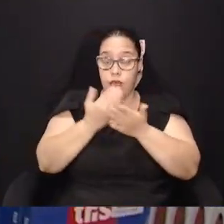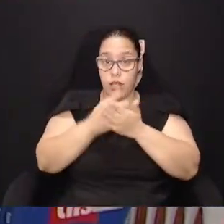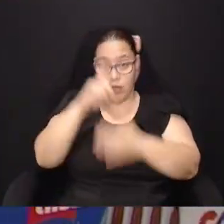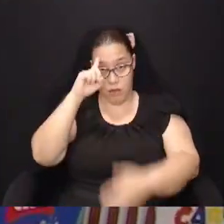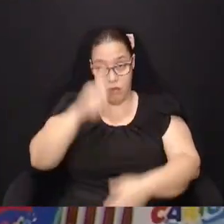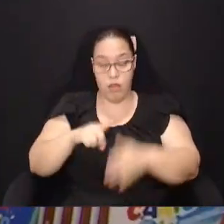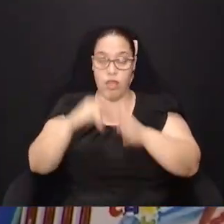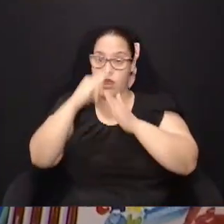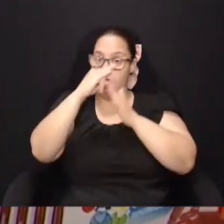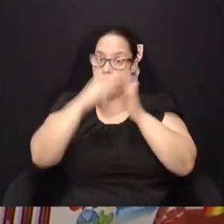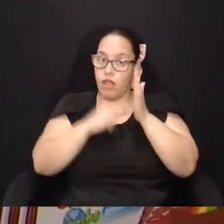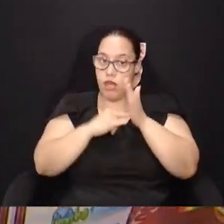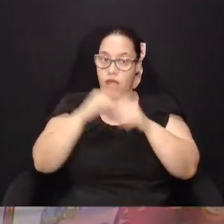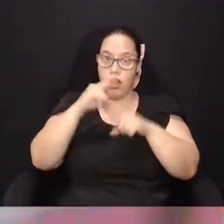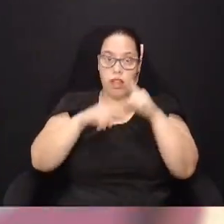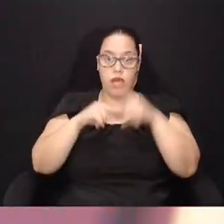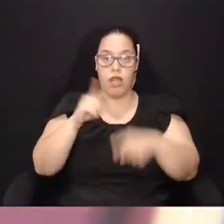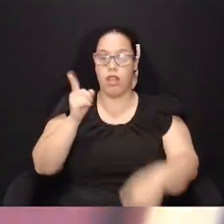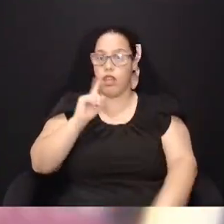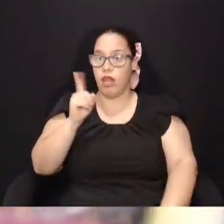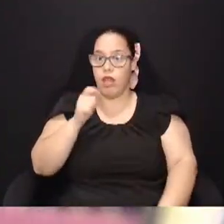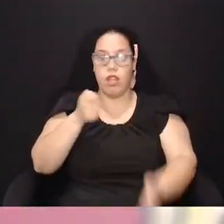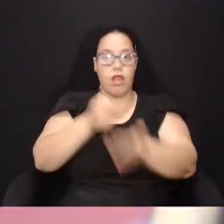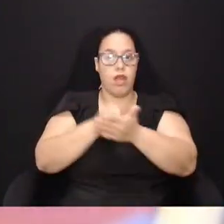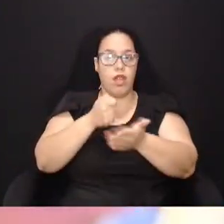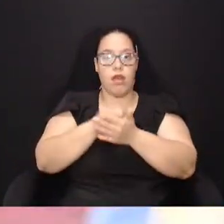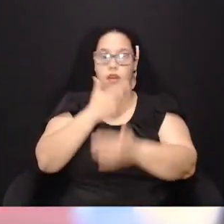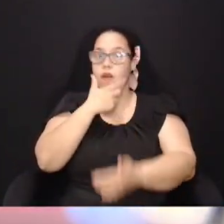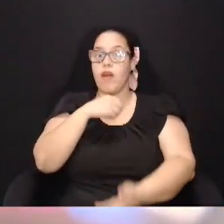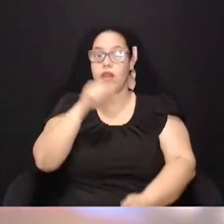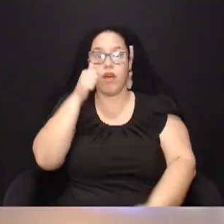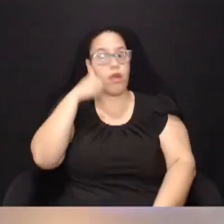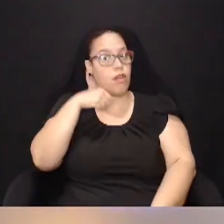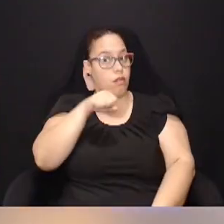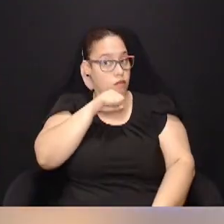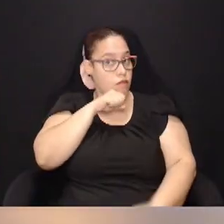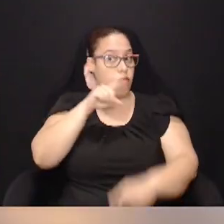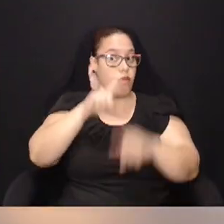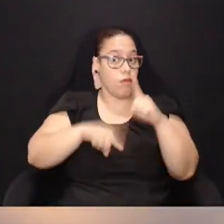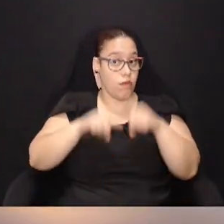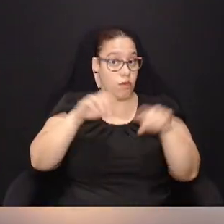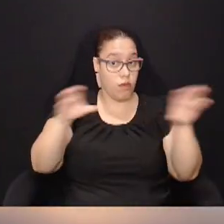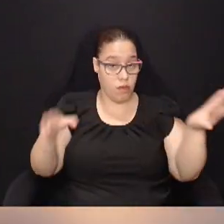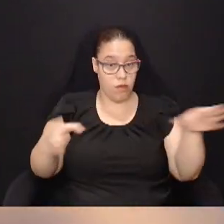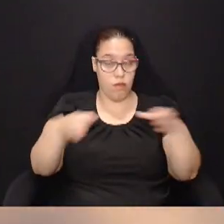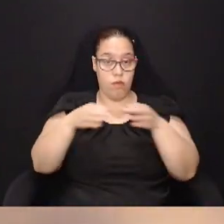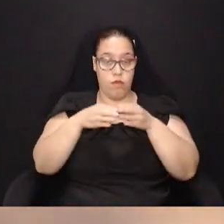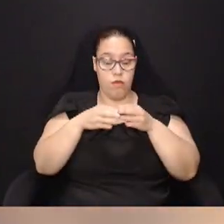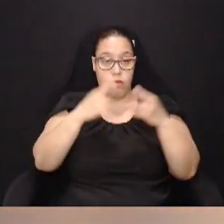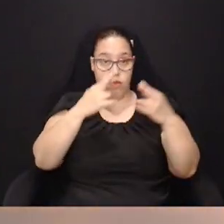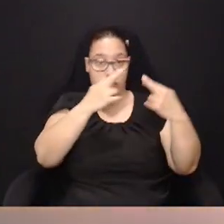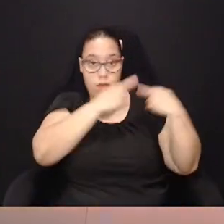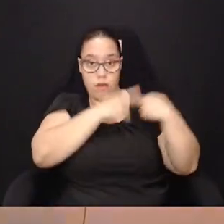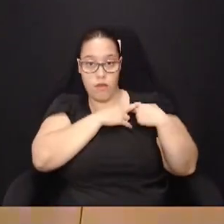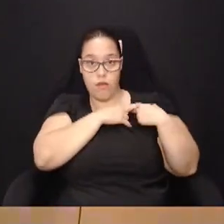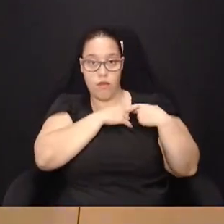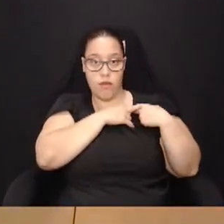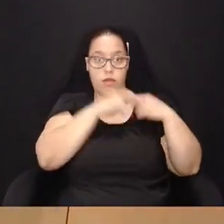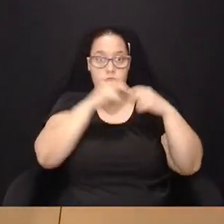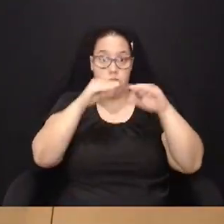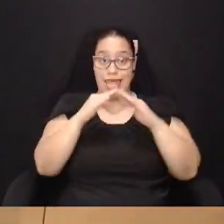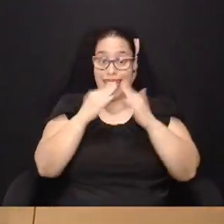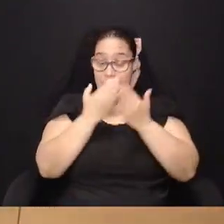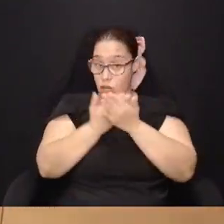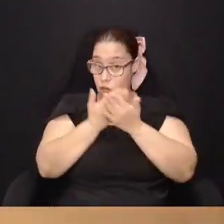que não é obrigação dos pais comprarem, porque material coletivo é de responsabilidade da unidade escolar. A exemplo